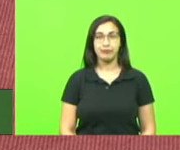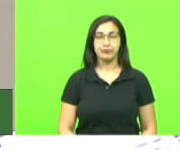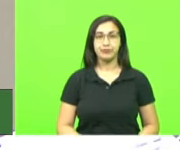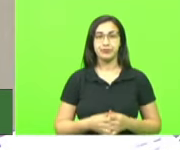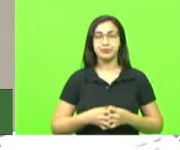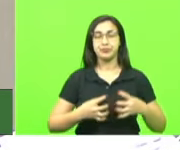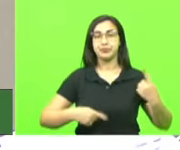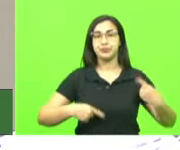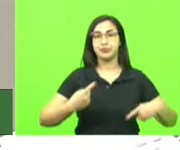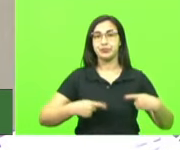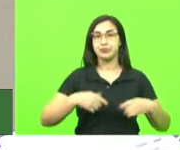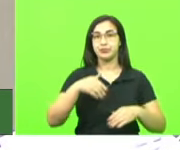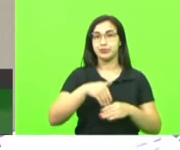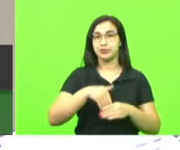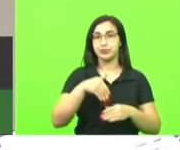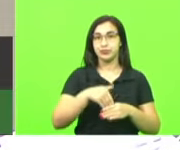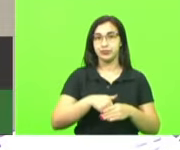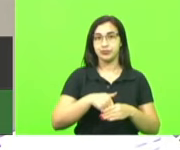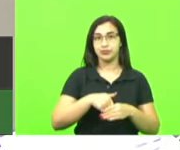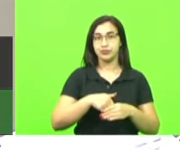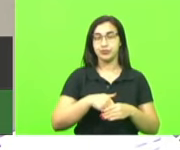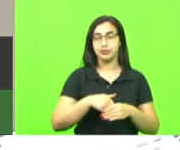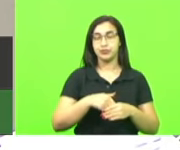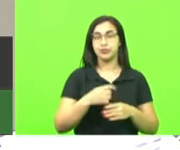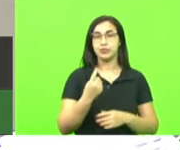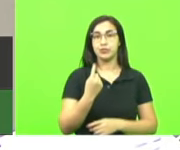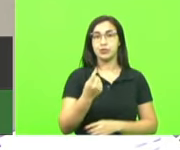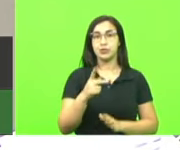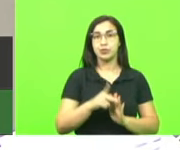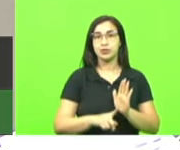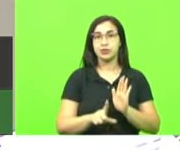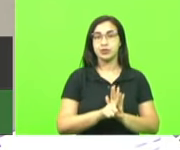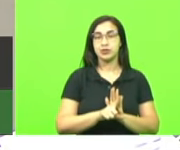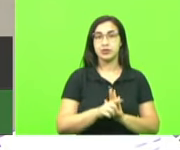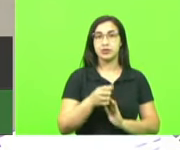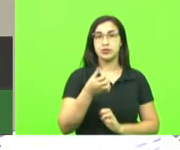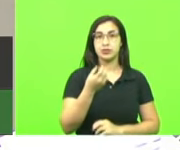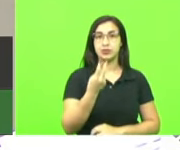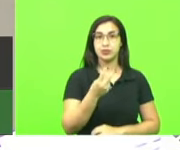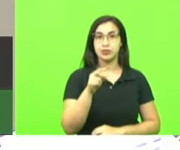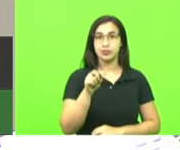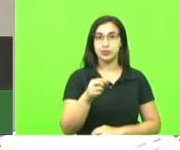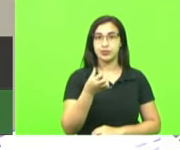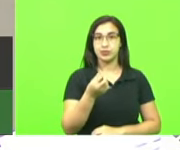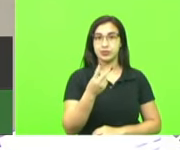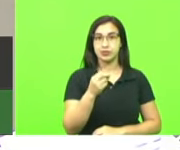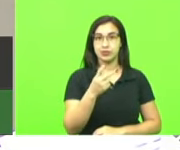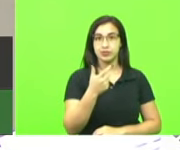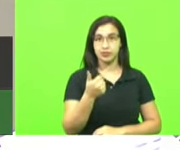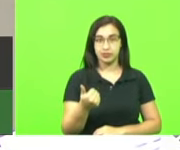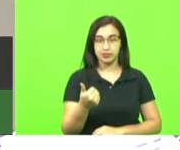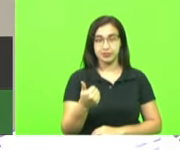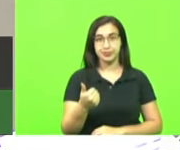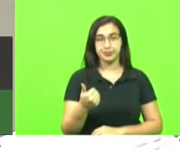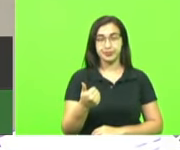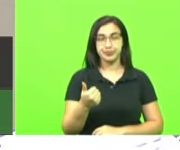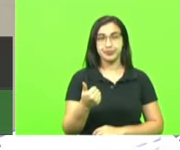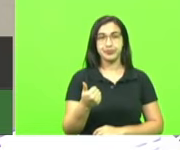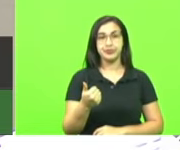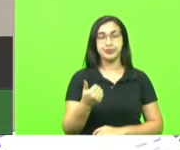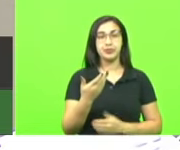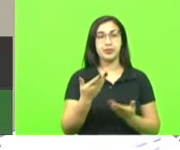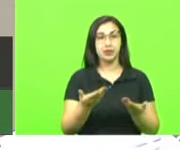Discussão e votação em turno único do projeto de lei 21.6/2021, autor Governo do Estado, denomina Cabo